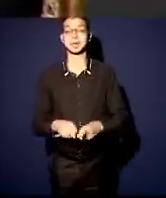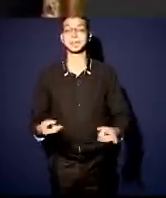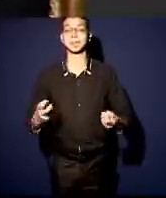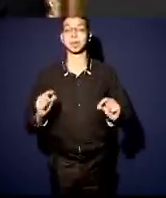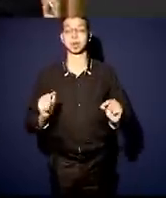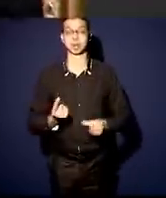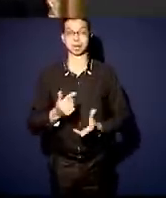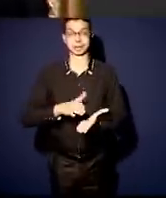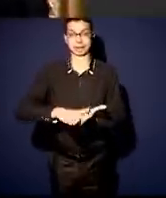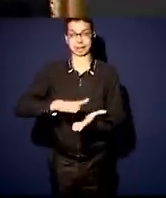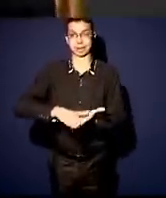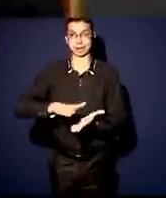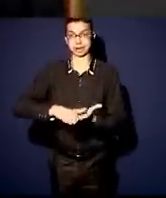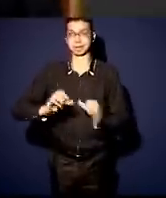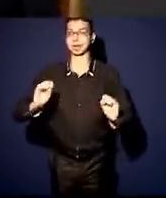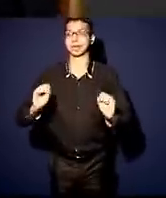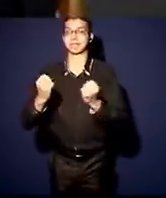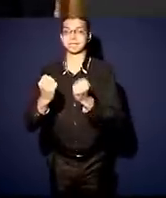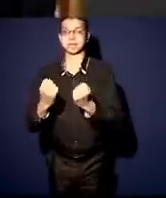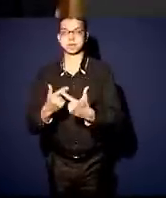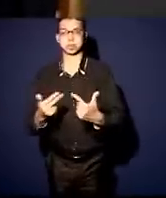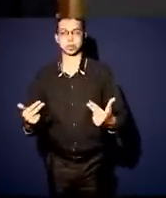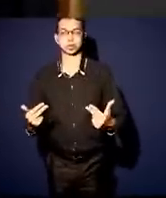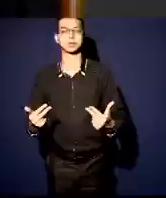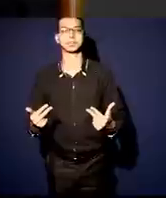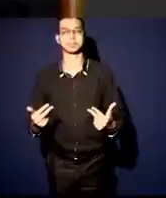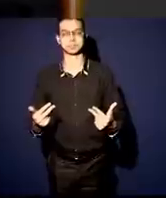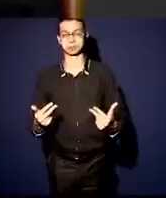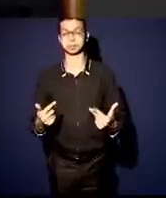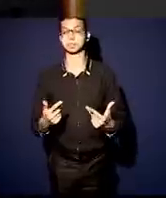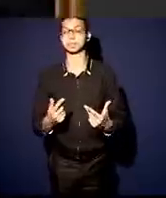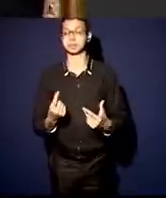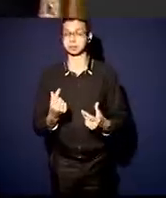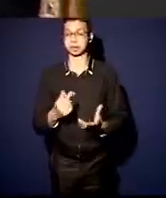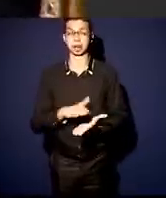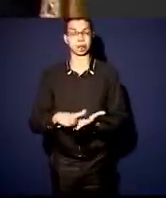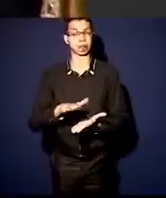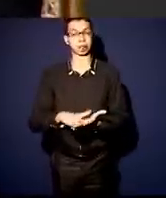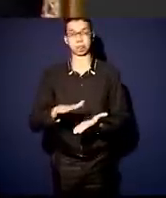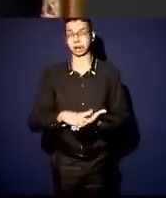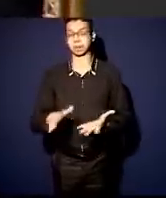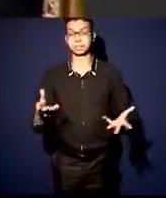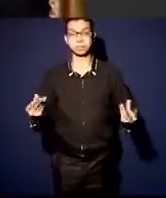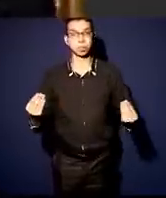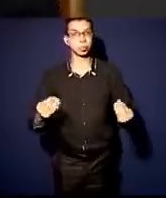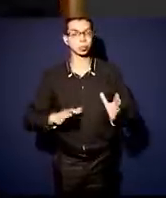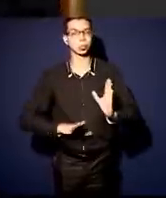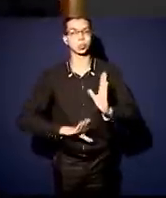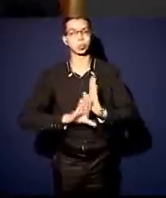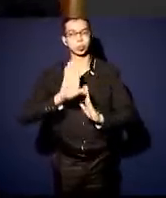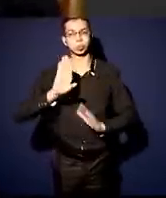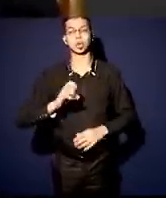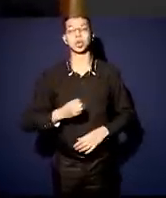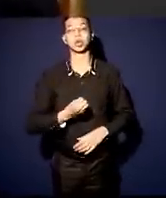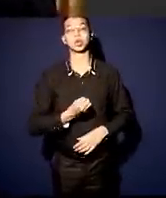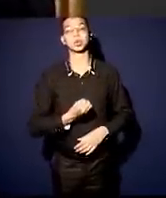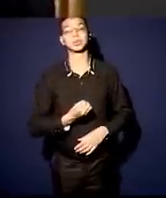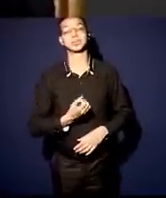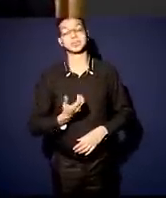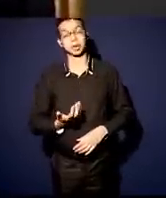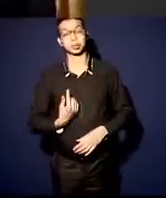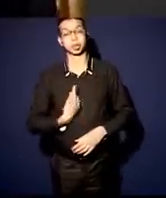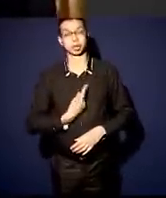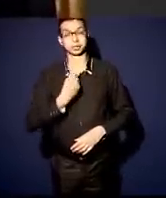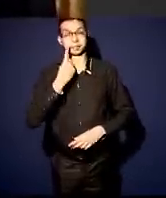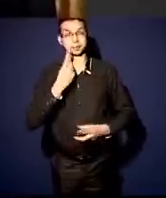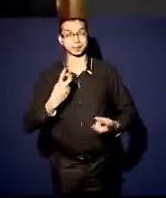né? Nesse novo mundo. Então, juntando-se com o quantitative tightening, Né? Então, a gente vai lidar com